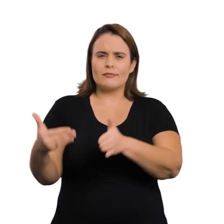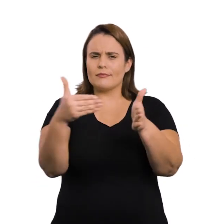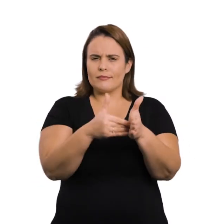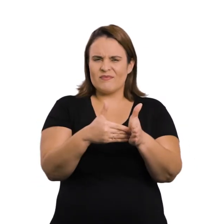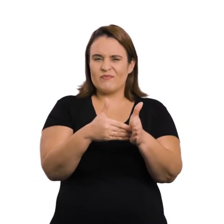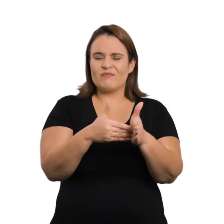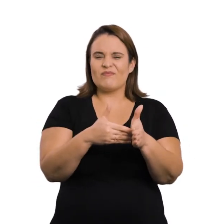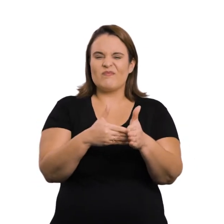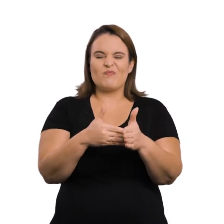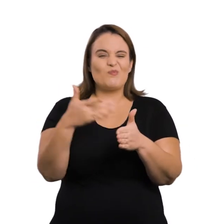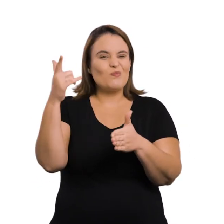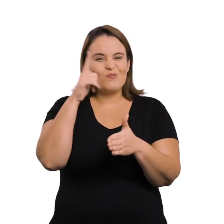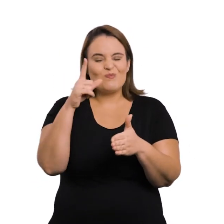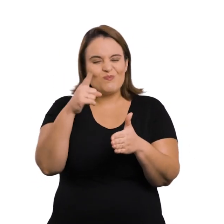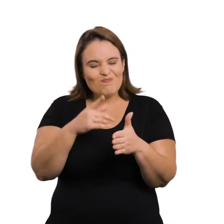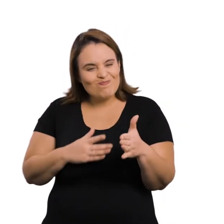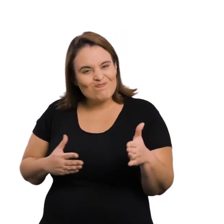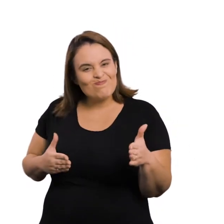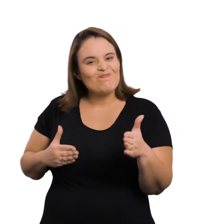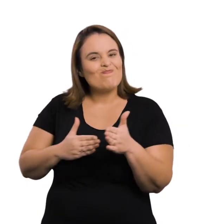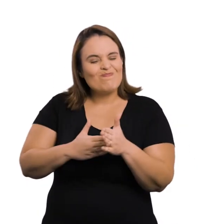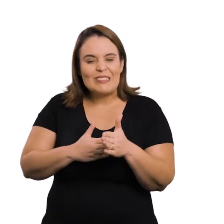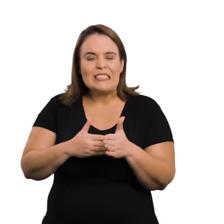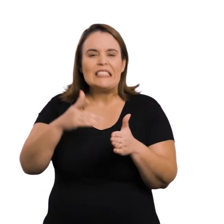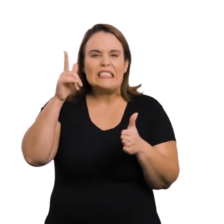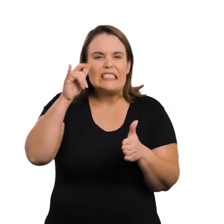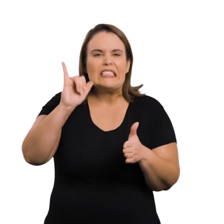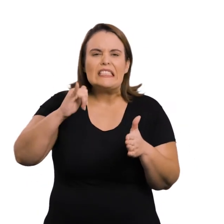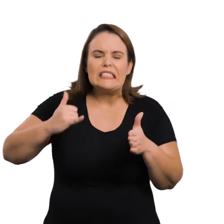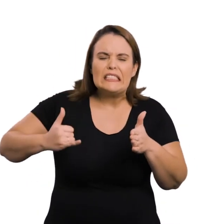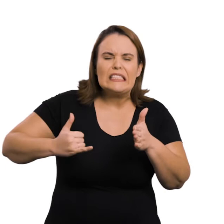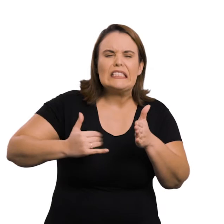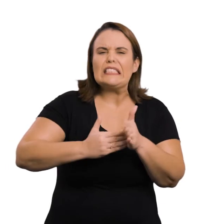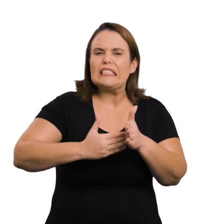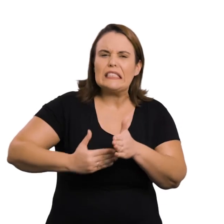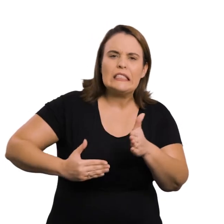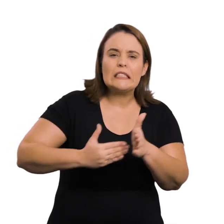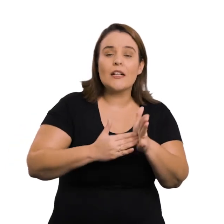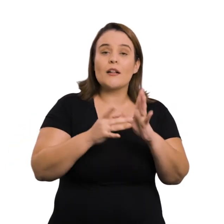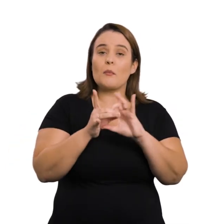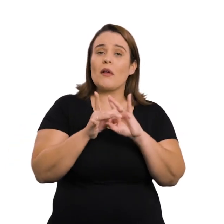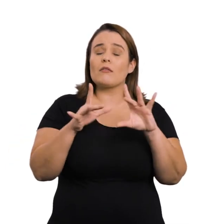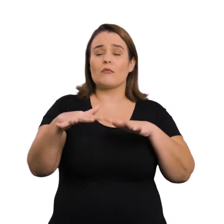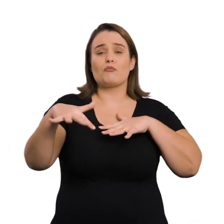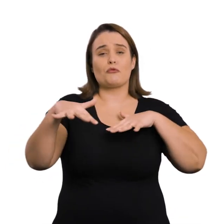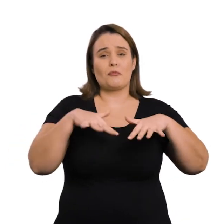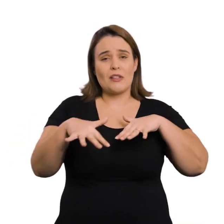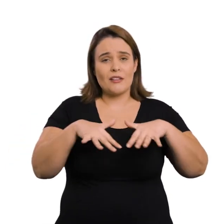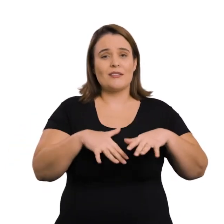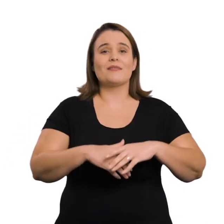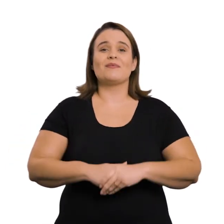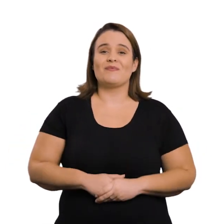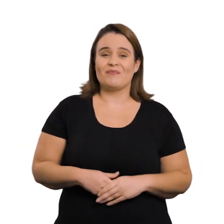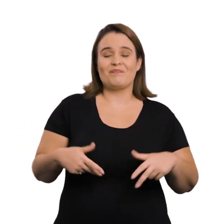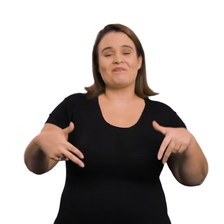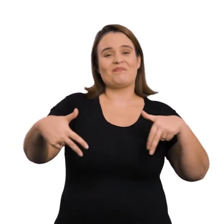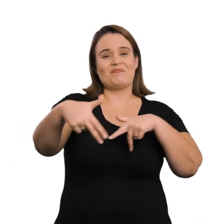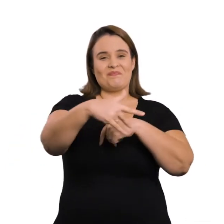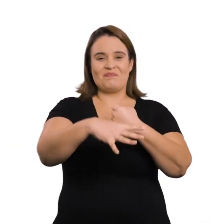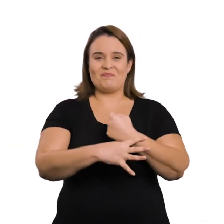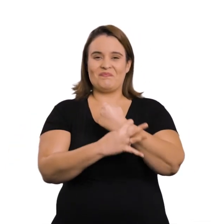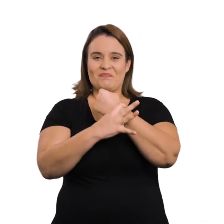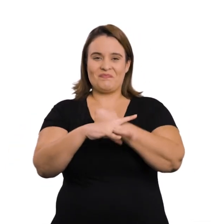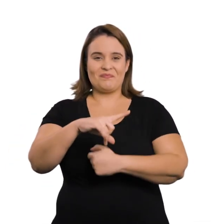são qualquer entrave ou obstáculo que limite ou impeça o acesso, a liberdade de movimento, a circulação